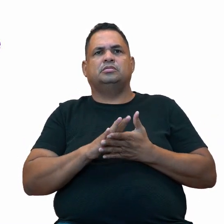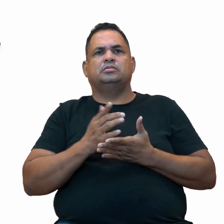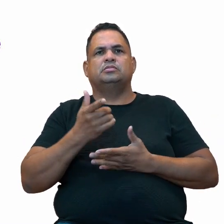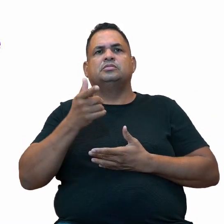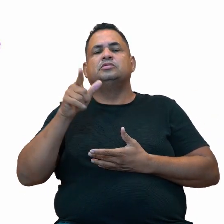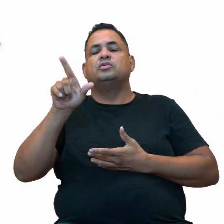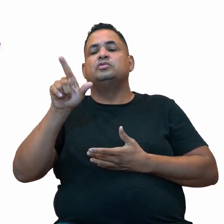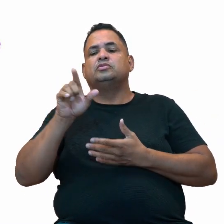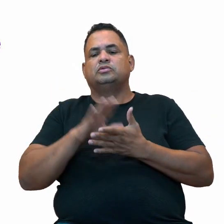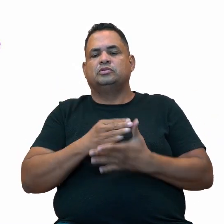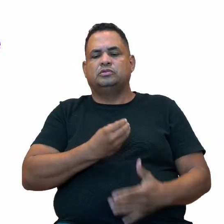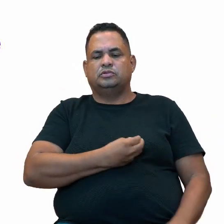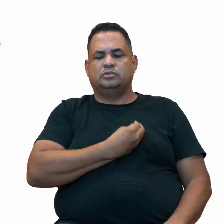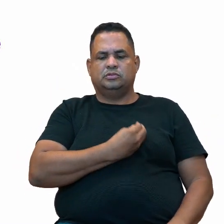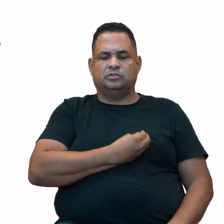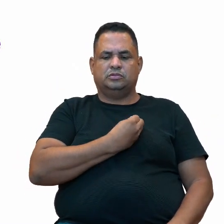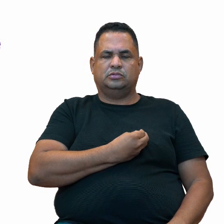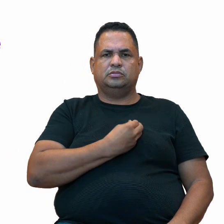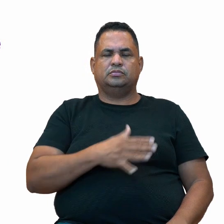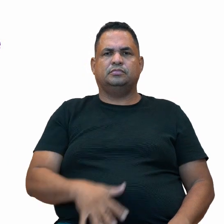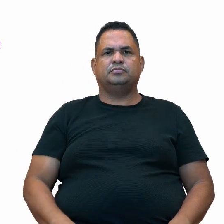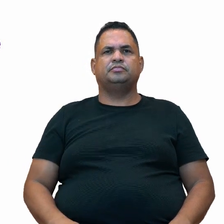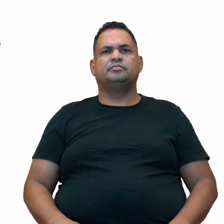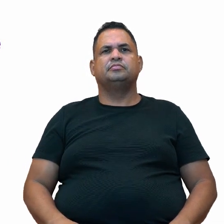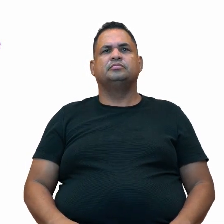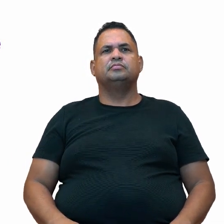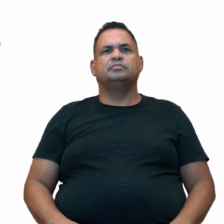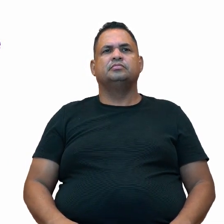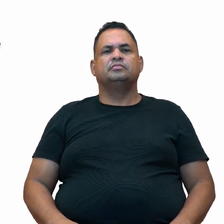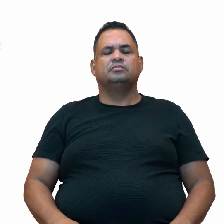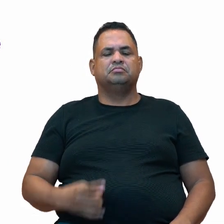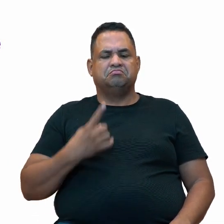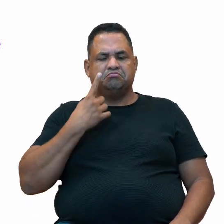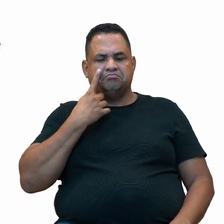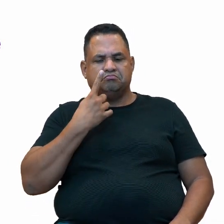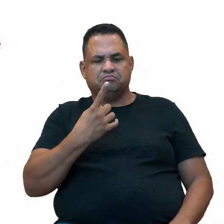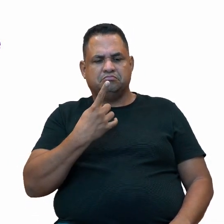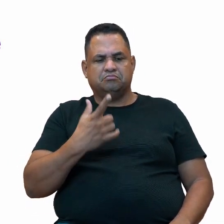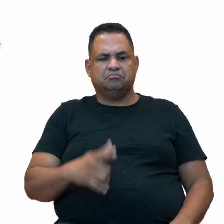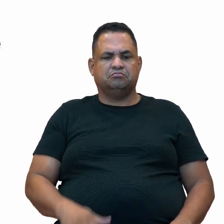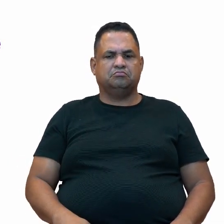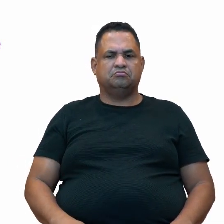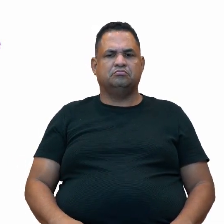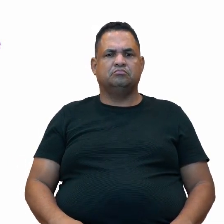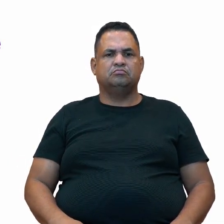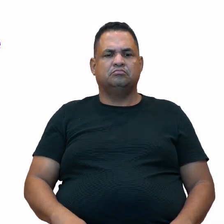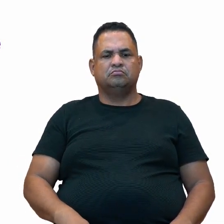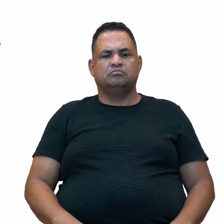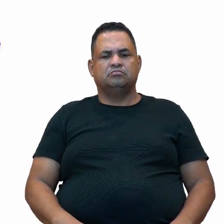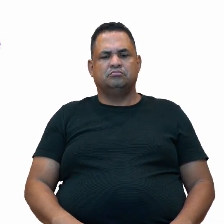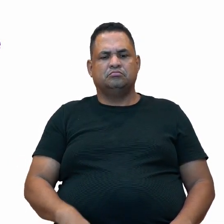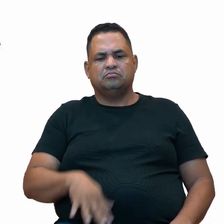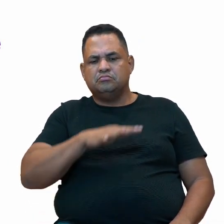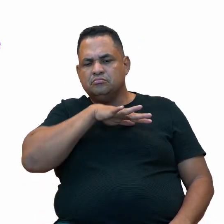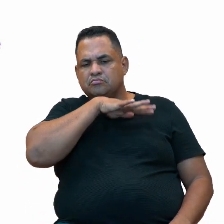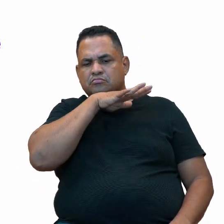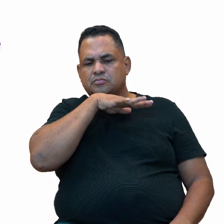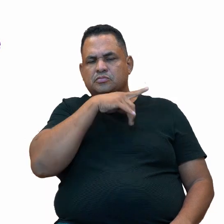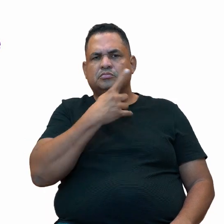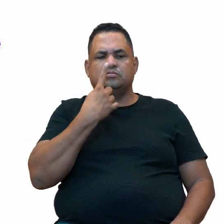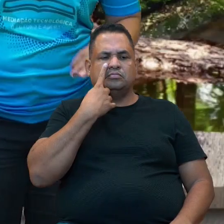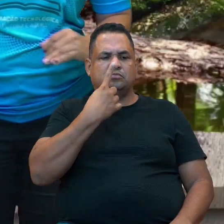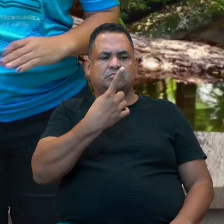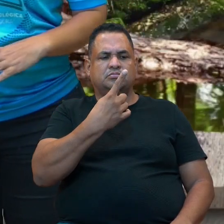seres vivos. Aí tem gente assim, né, que vê vamos dizer que você viu um animalzinho, olha aqui pra mim. Você